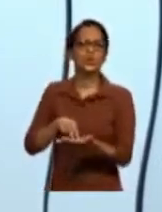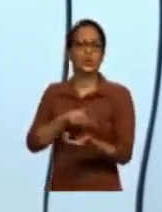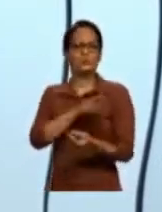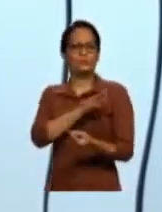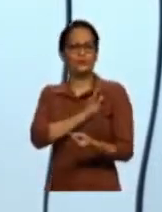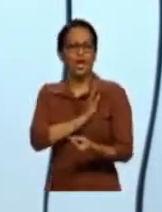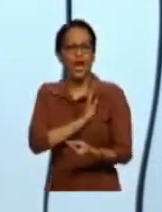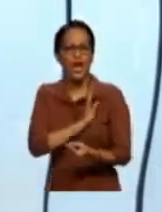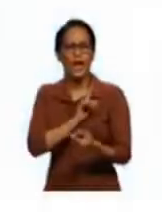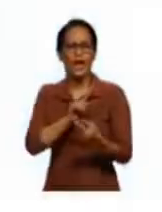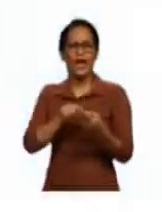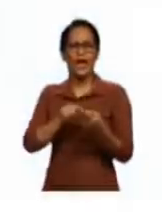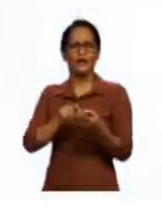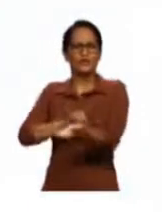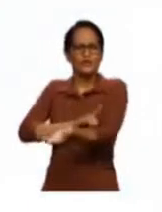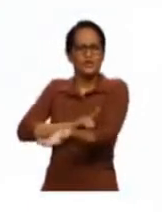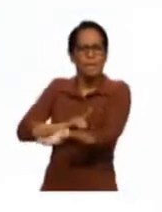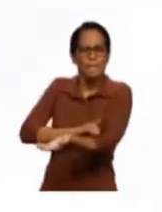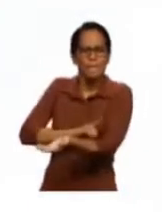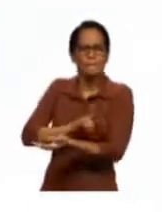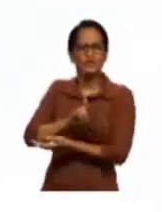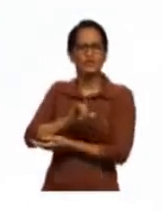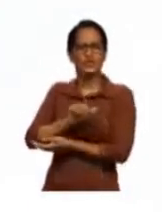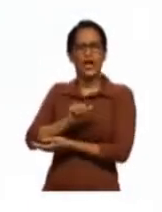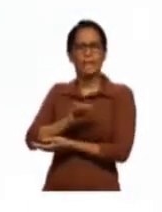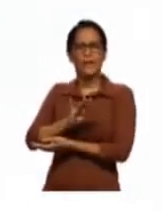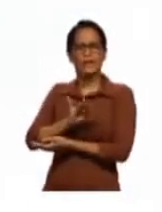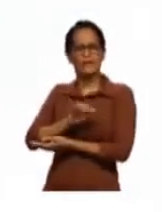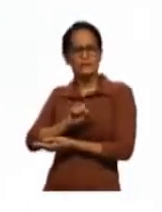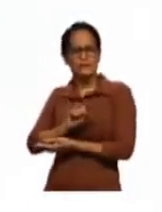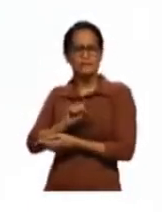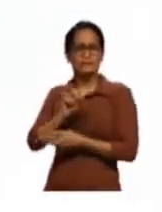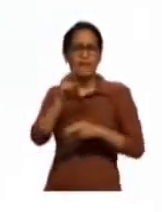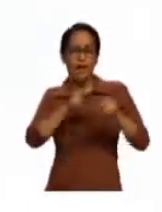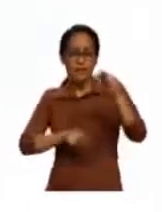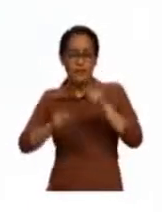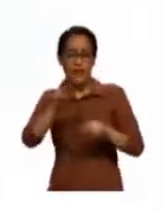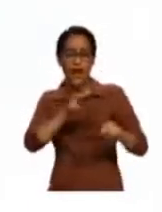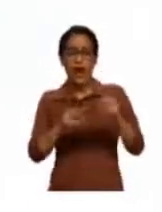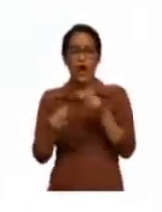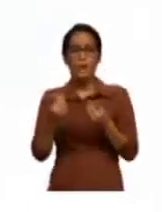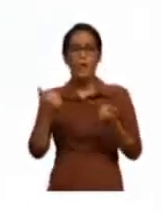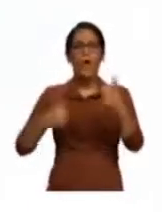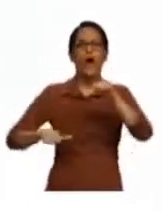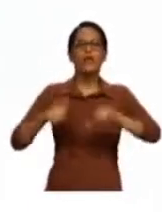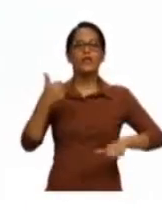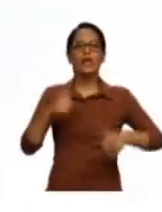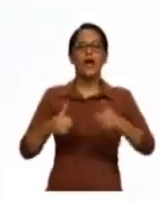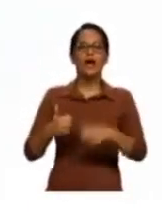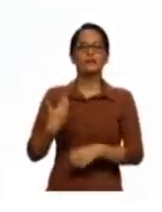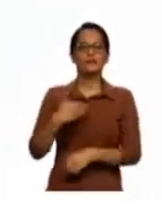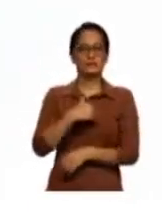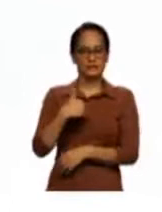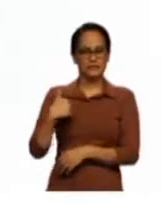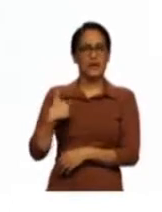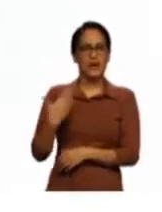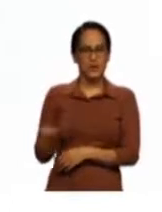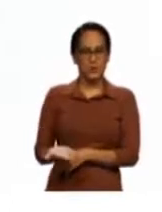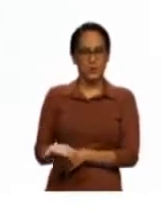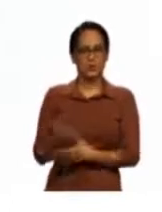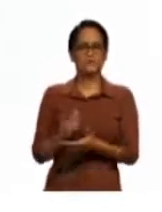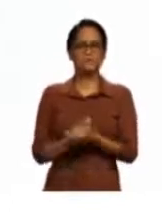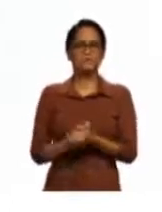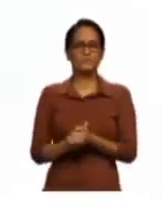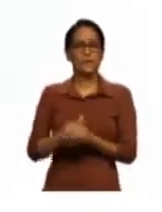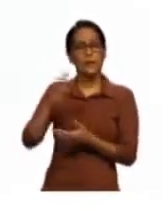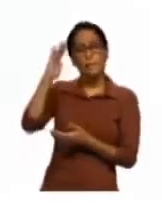e tudo mais, ao analisarmos, então, os indicadores de qualidade de saúde, a gente pode falar que são as